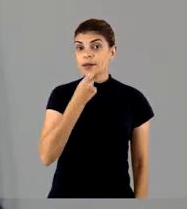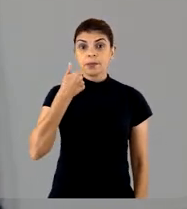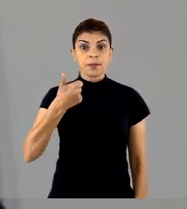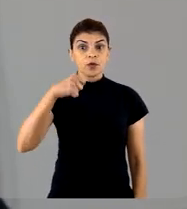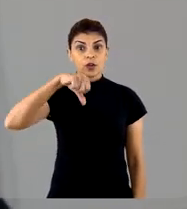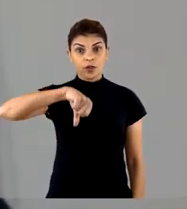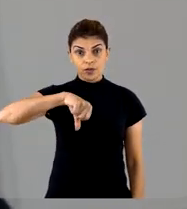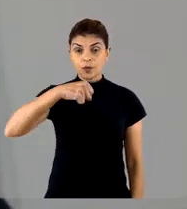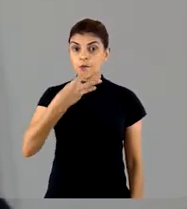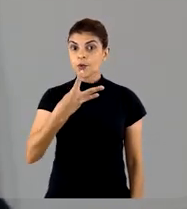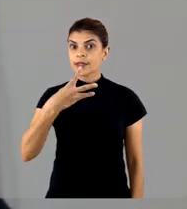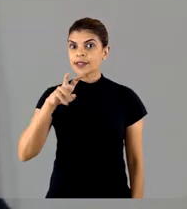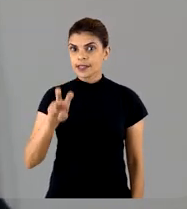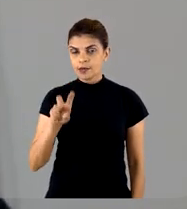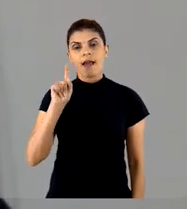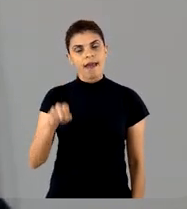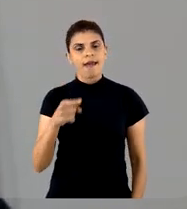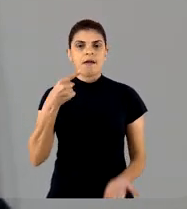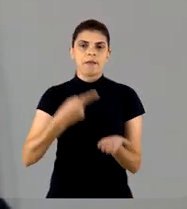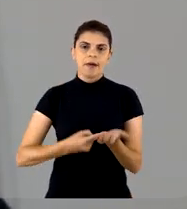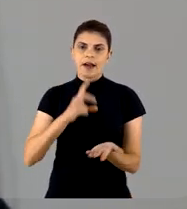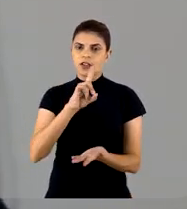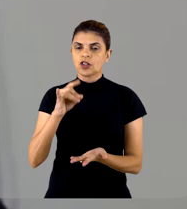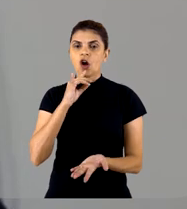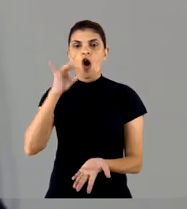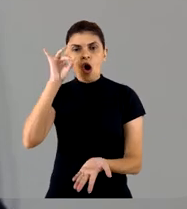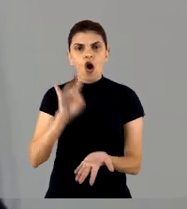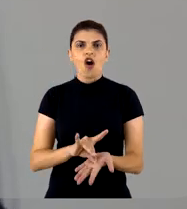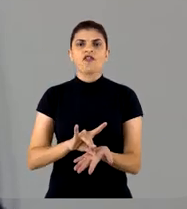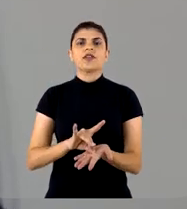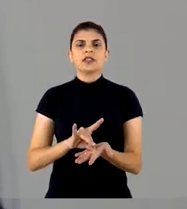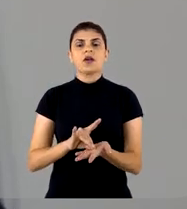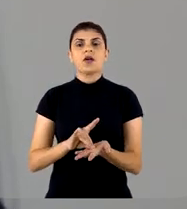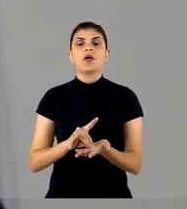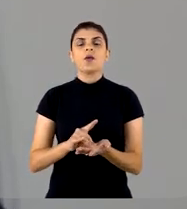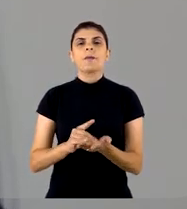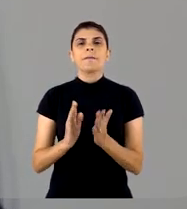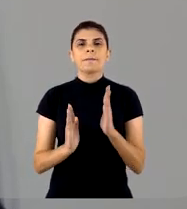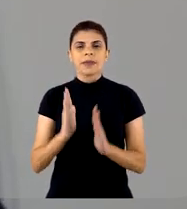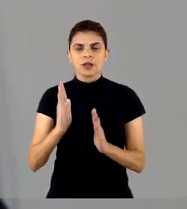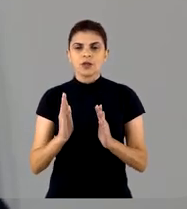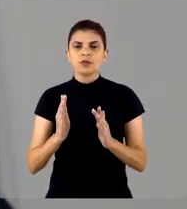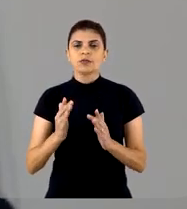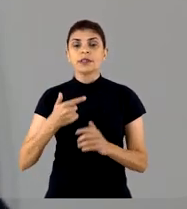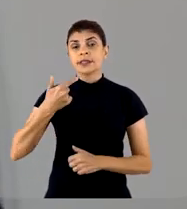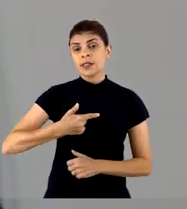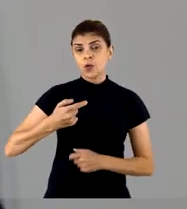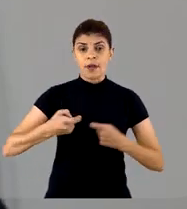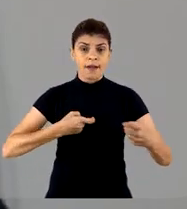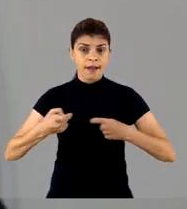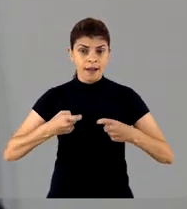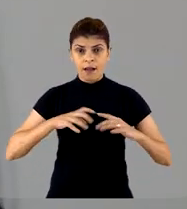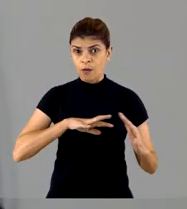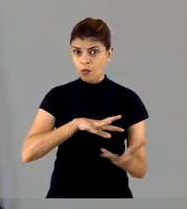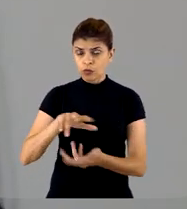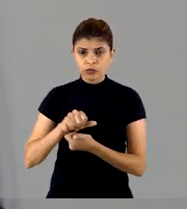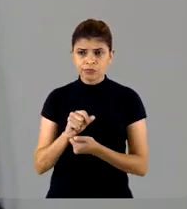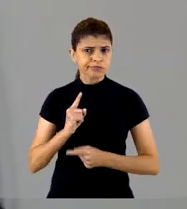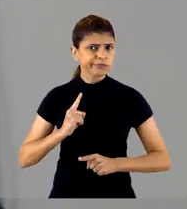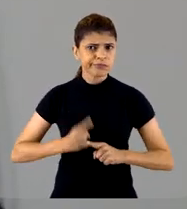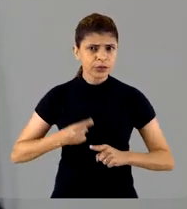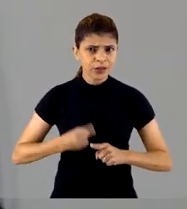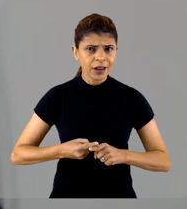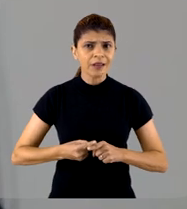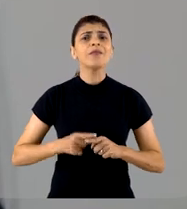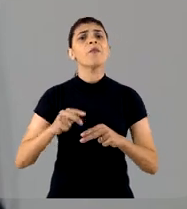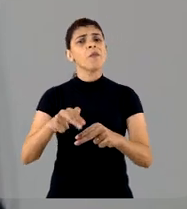2 de setembro de 1945. Né? Essa é a data oficial do final da Segunda Guerra Mundial. E por que a Segunda Guerra Mundial? Porque foi,